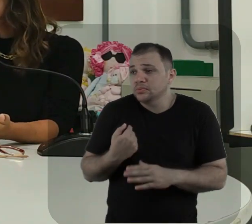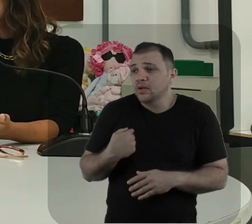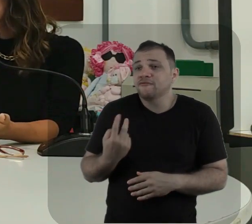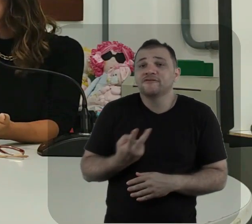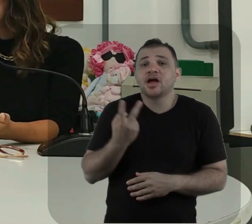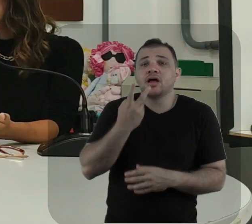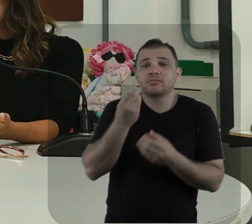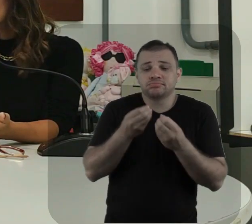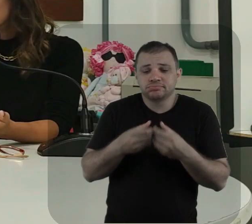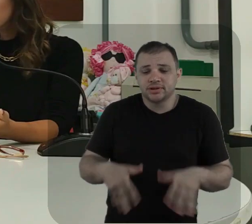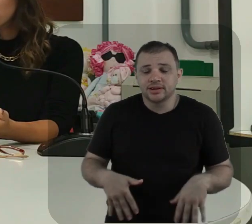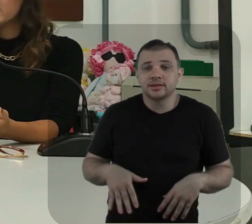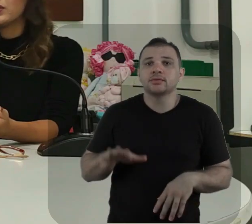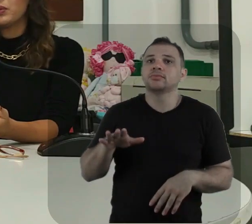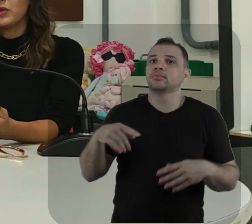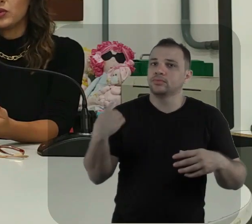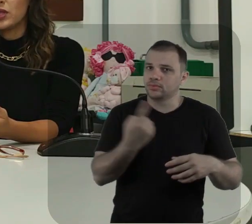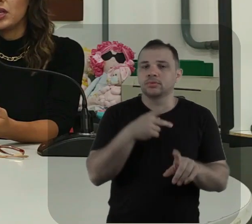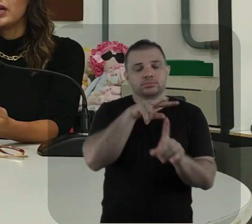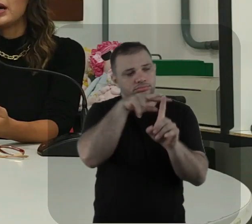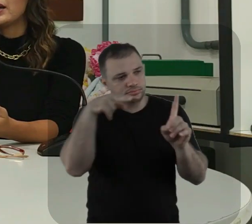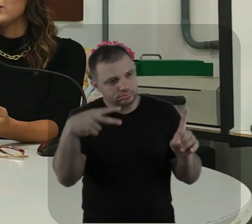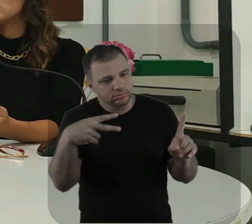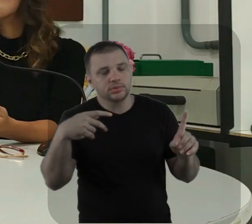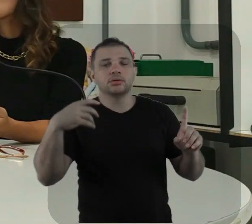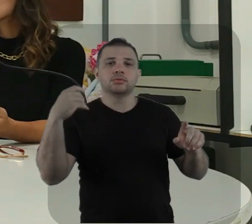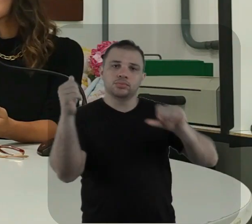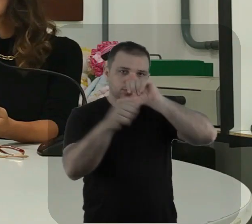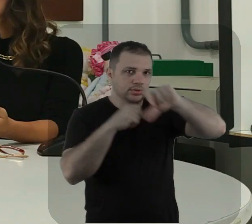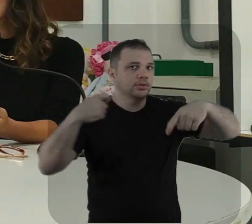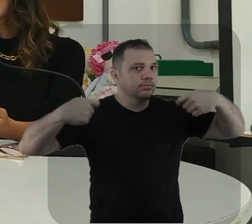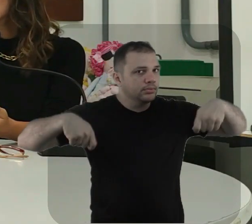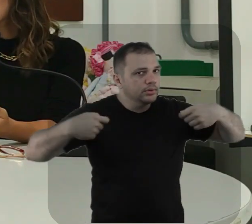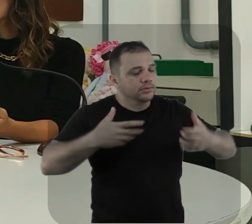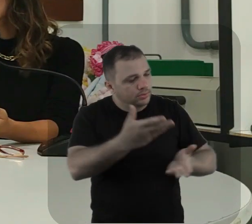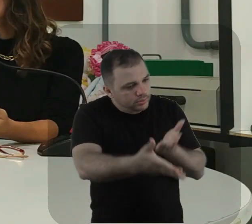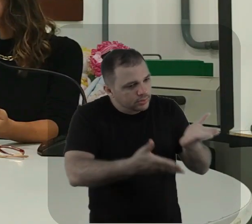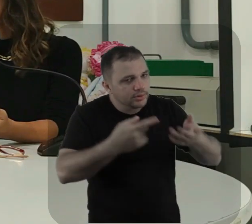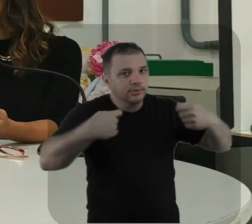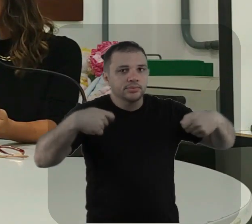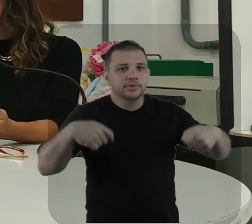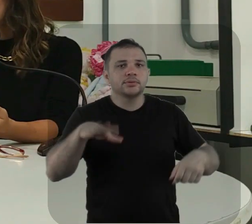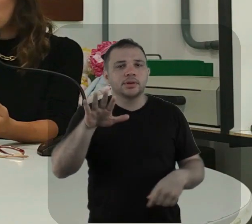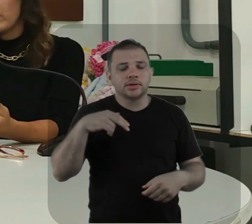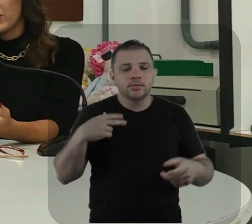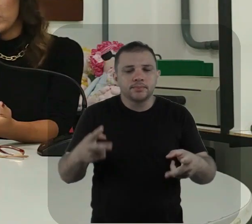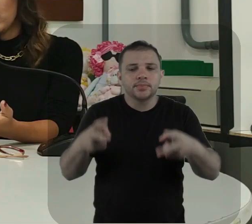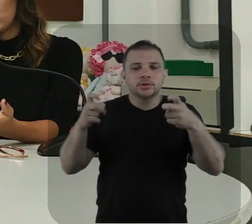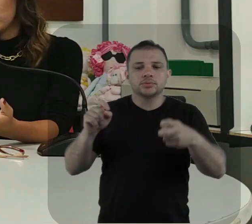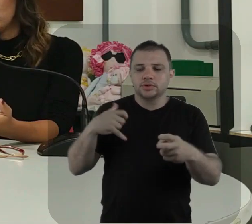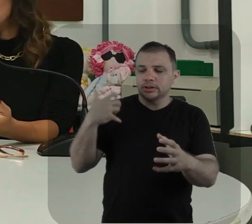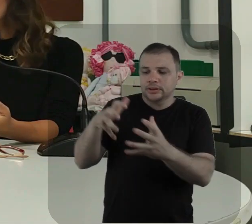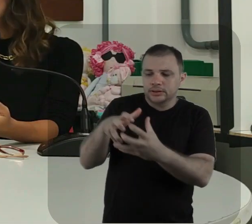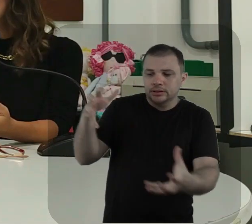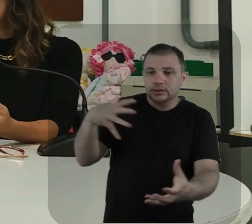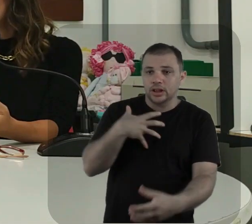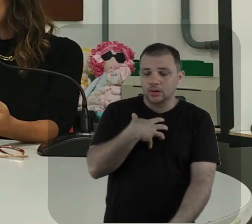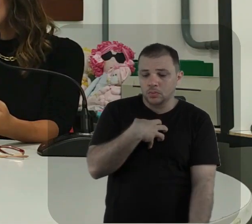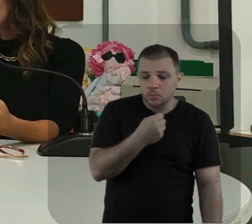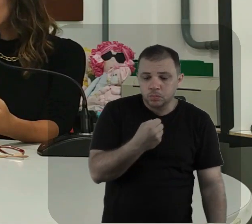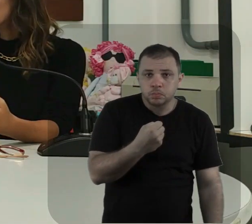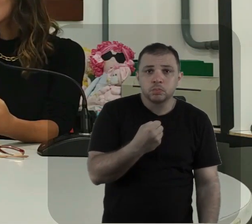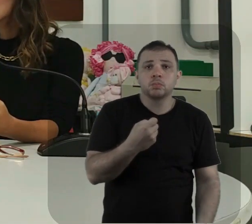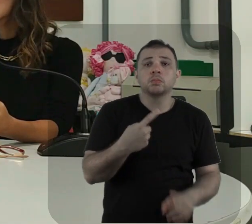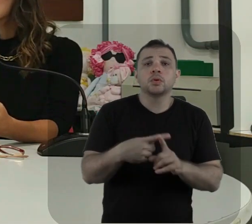mais, ele deixa de ter valor, né? Então eu penso que a questão do suicídio está muito ligado a isso, né? Há um rebaixamento de autoestima,